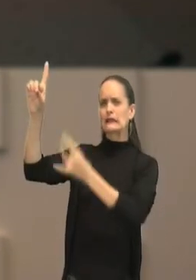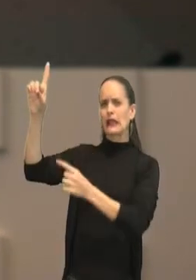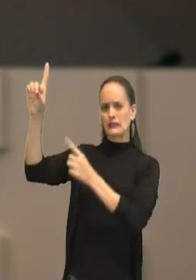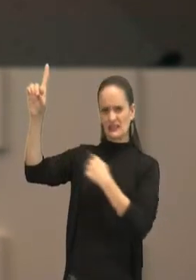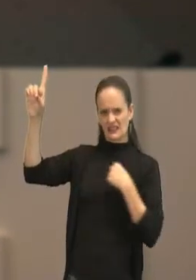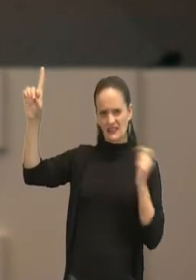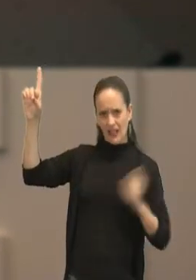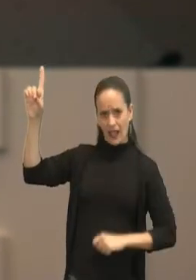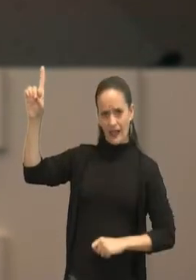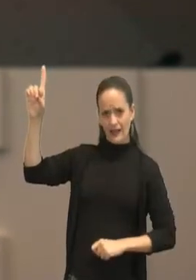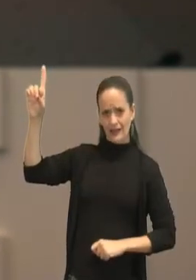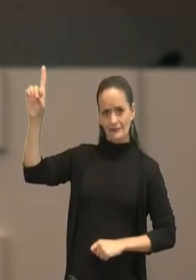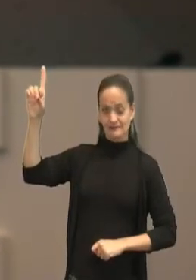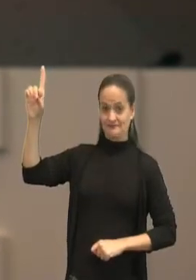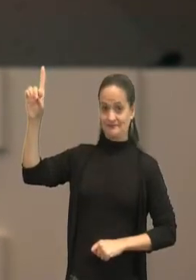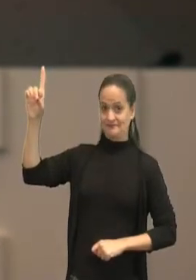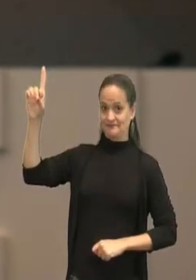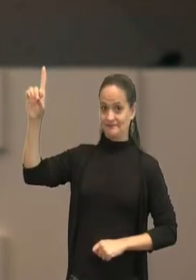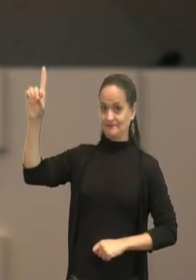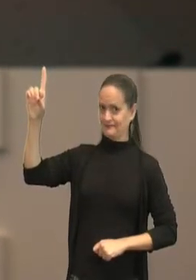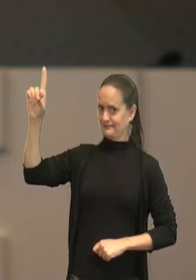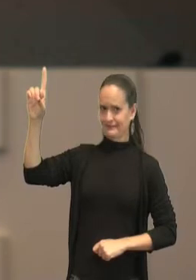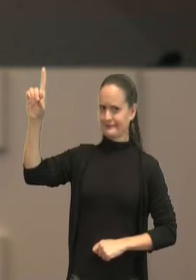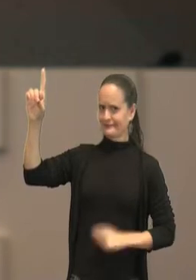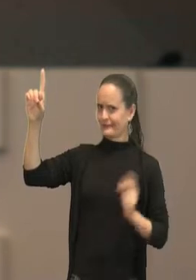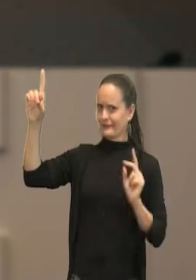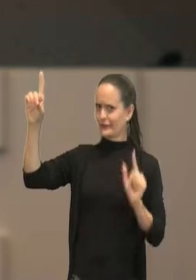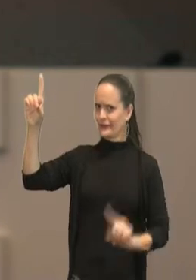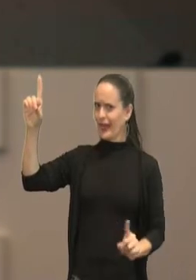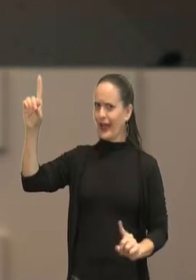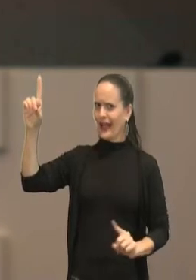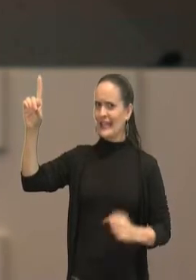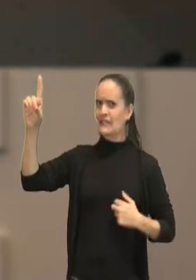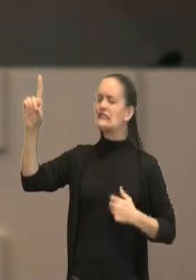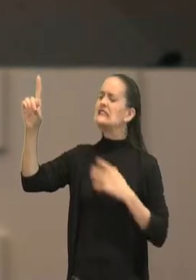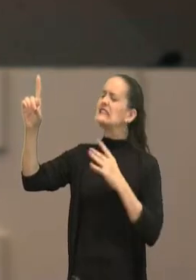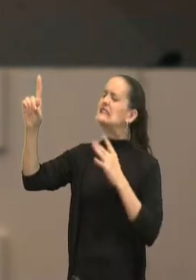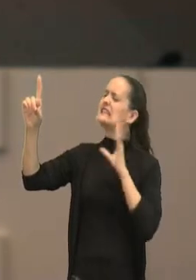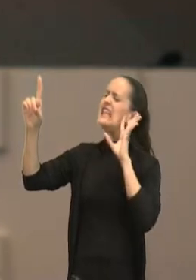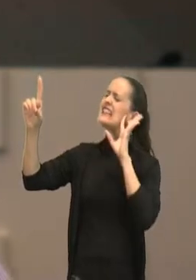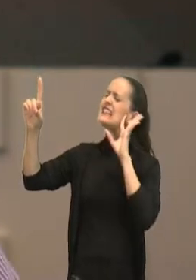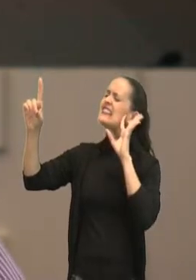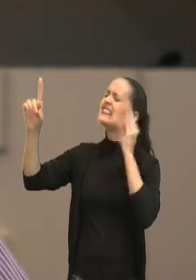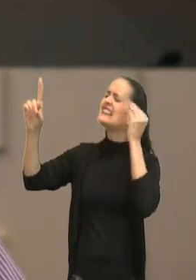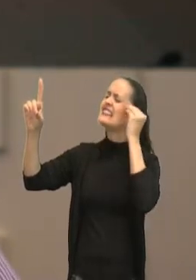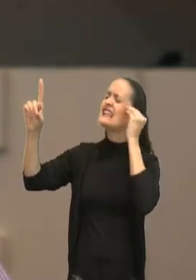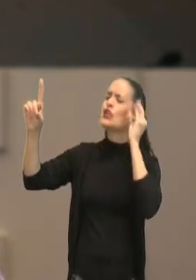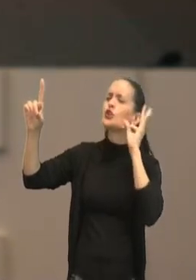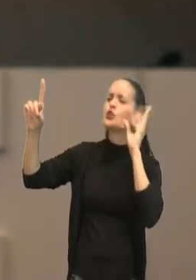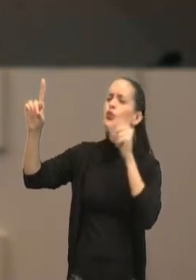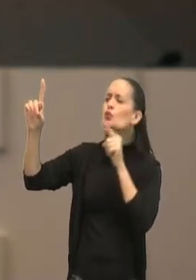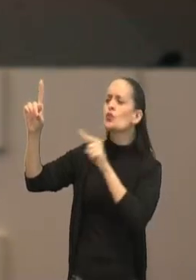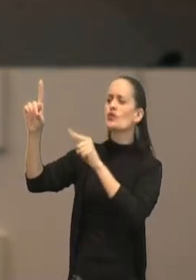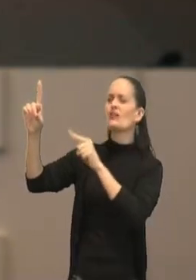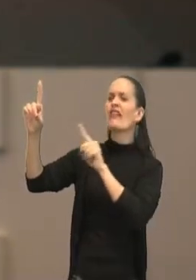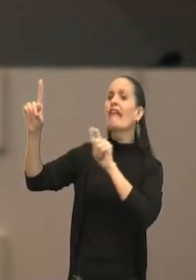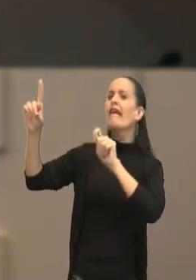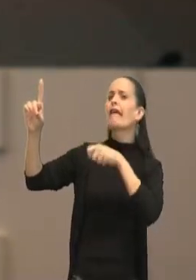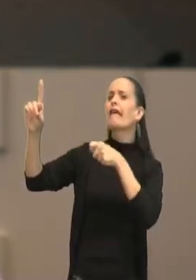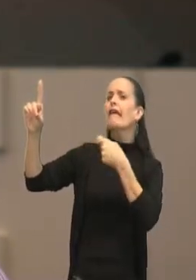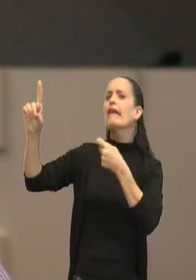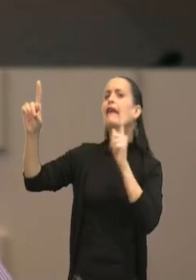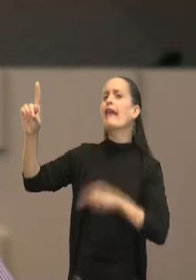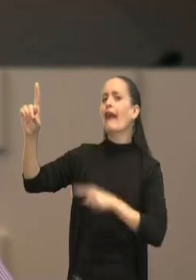Perceba que é muita pretensão nossa querermos entender completamente quem é